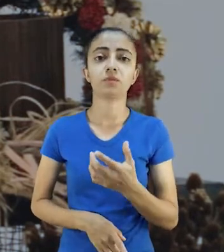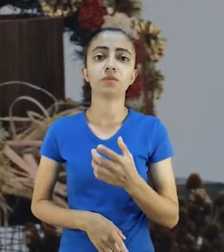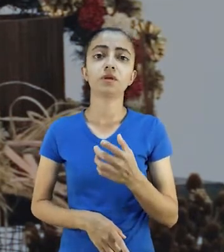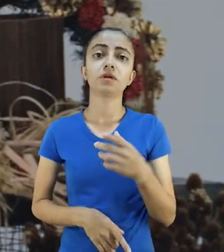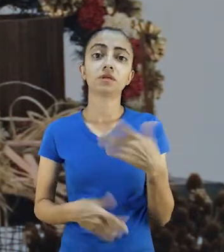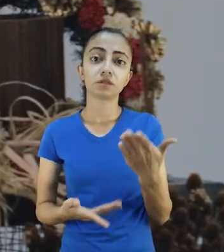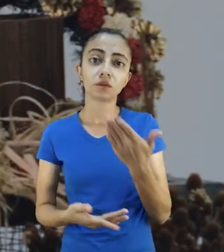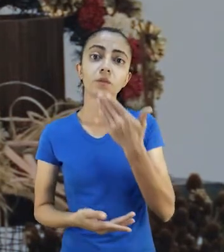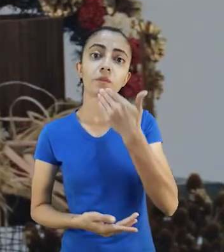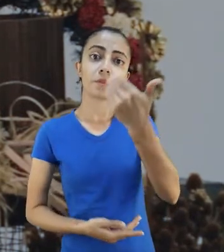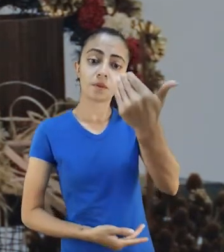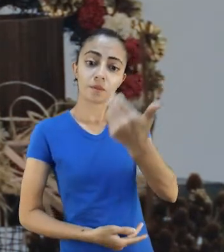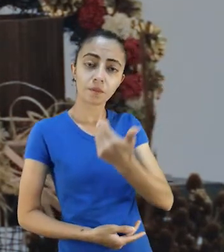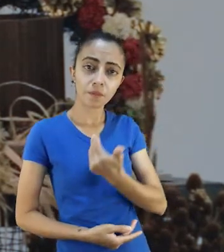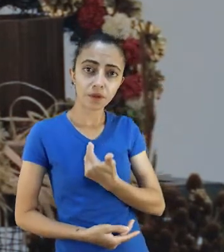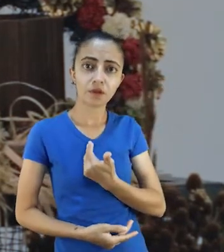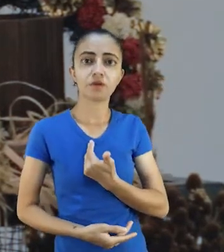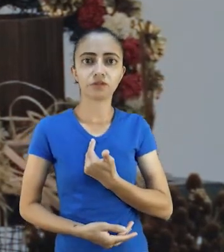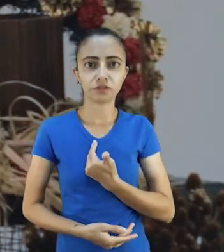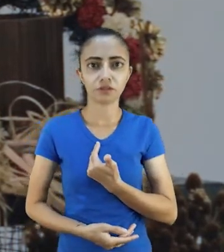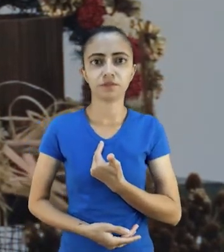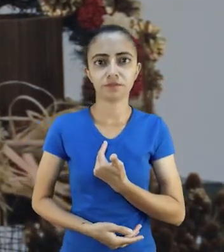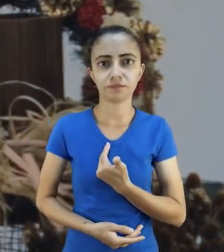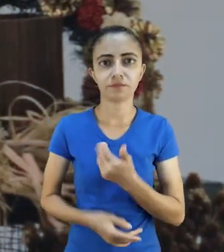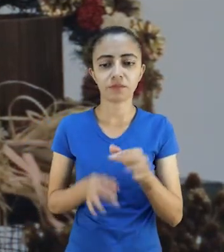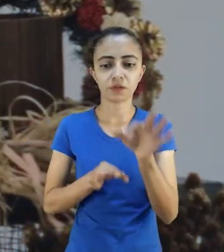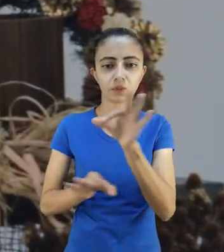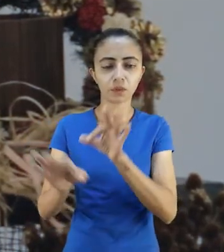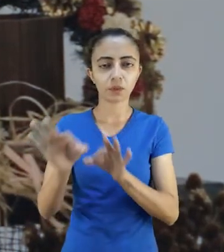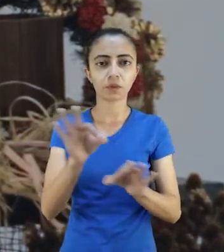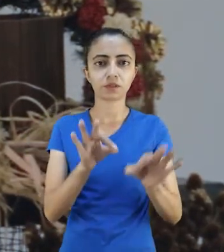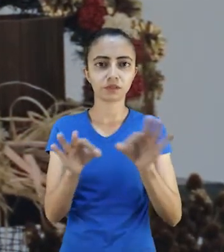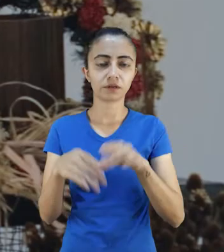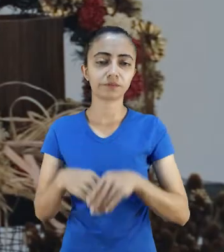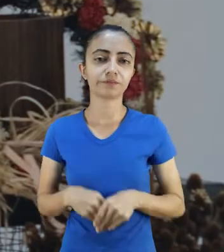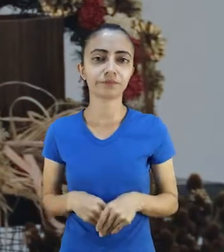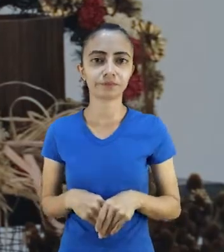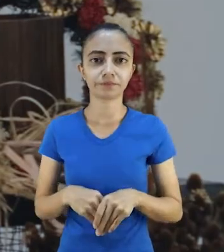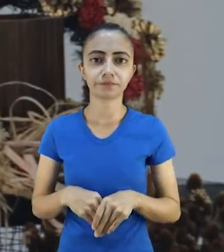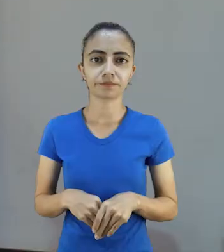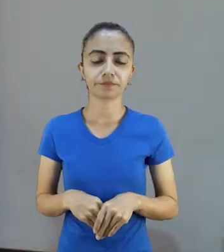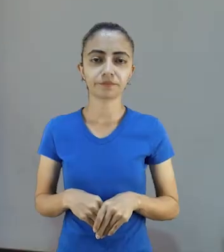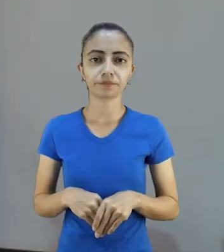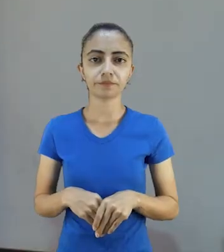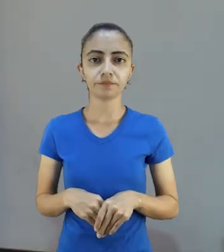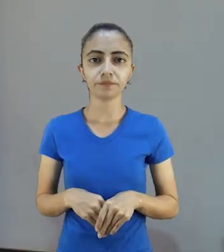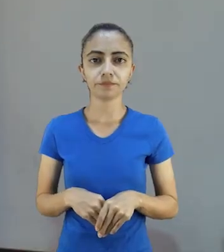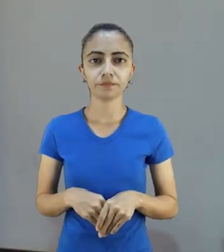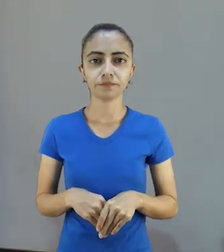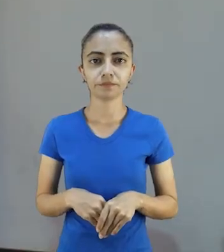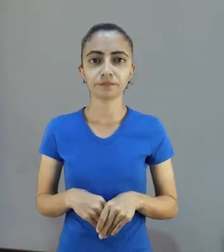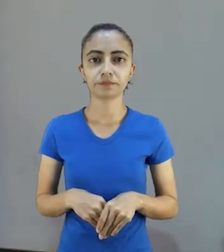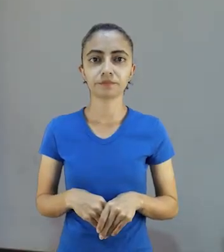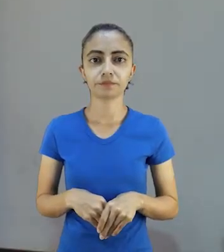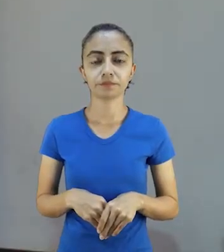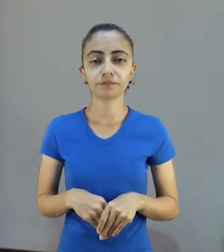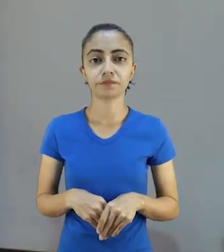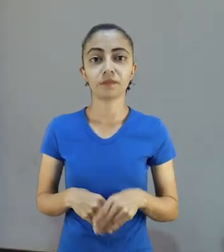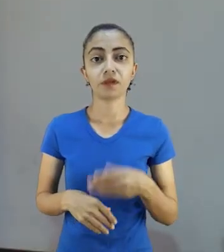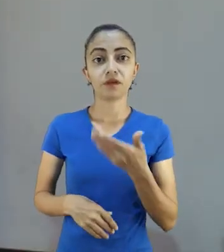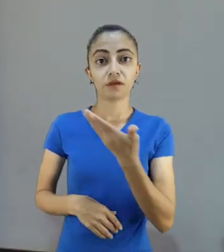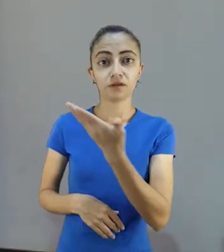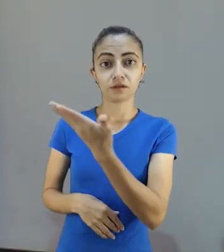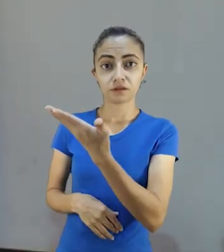dar presente. Na Crisma eu já fiz muito. E é isso. Aqui eu ainda estou